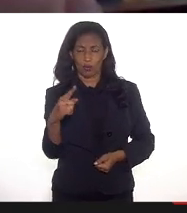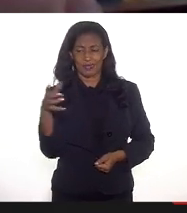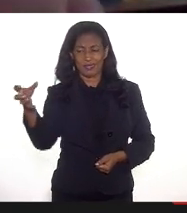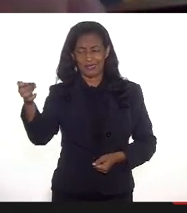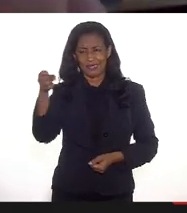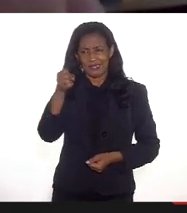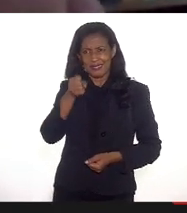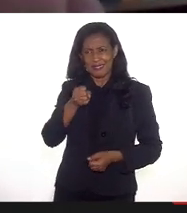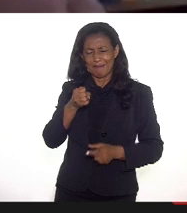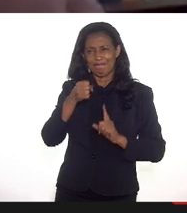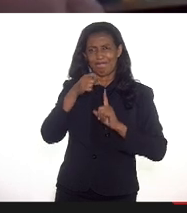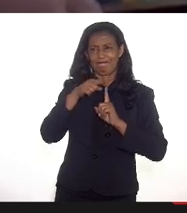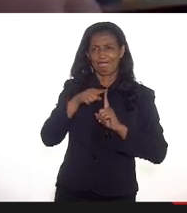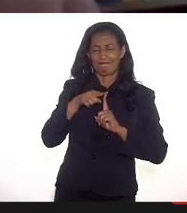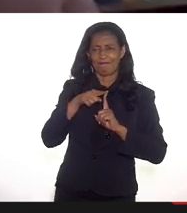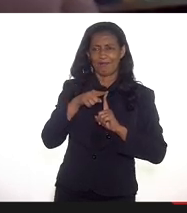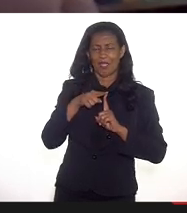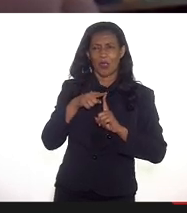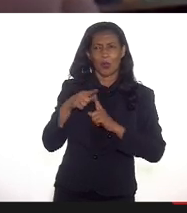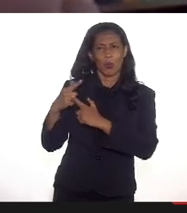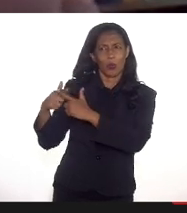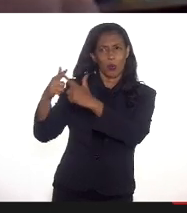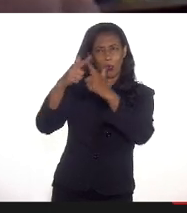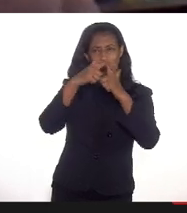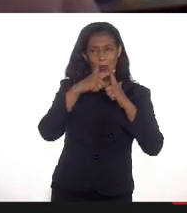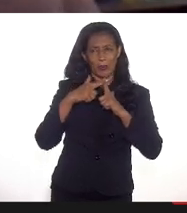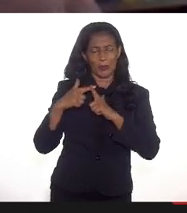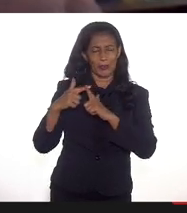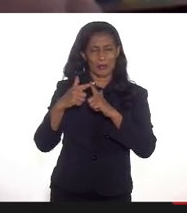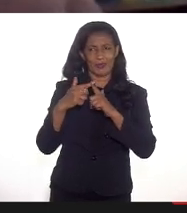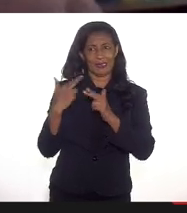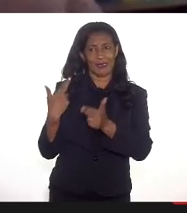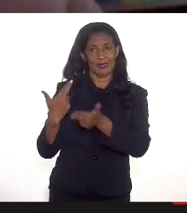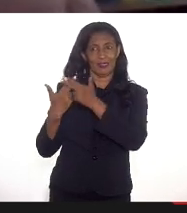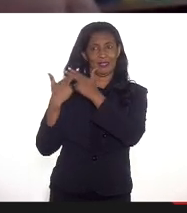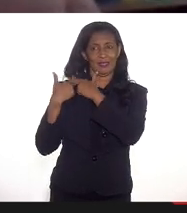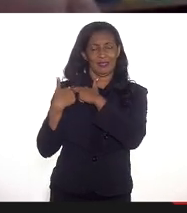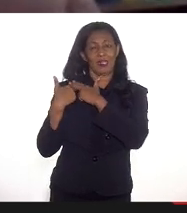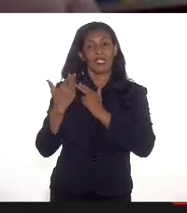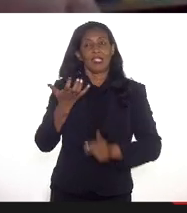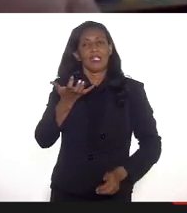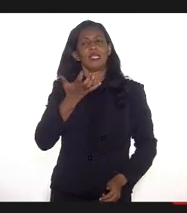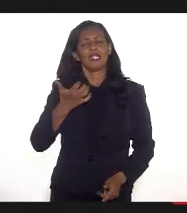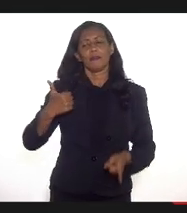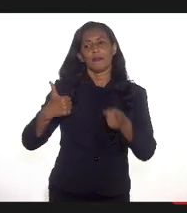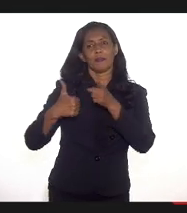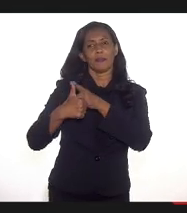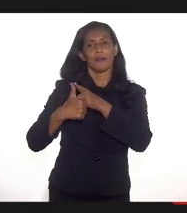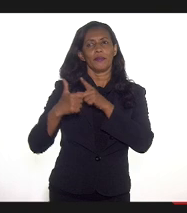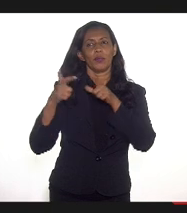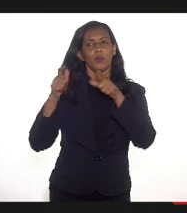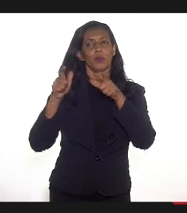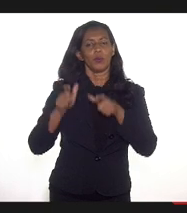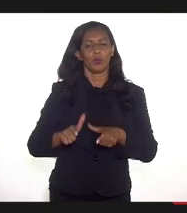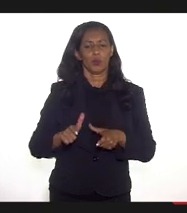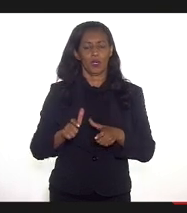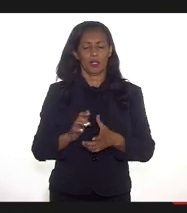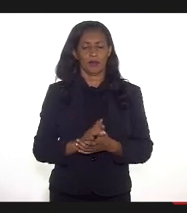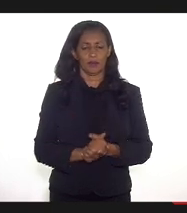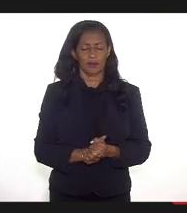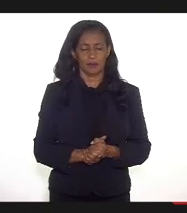uma quantidade enorme de problemas. Queria aqui, em primeiro lugar, falar da